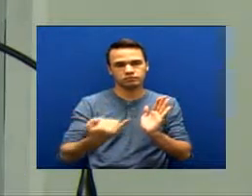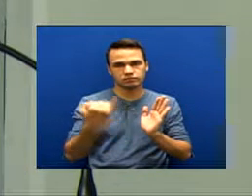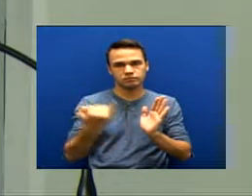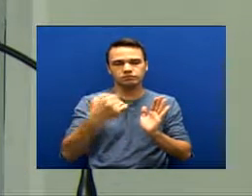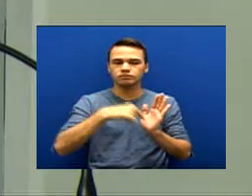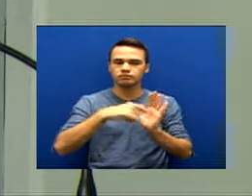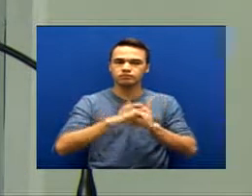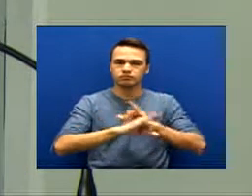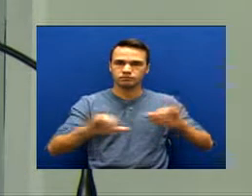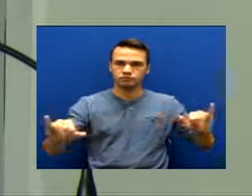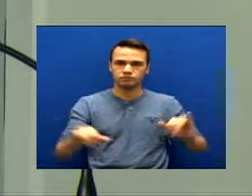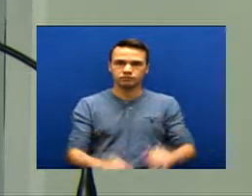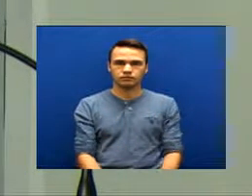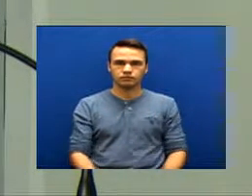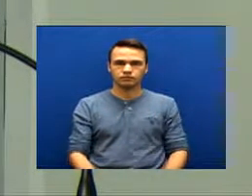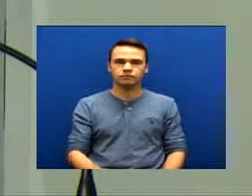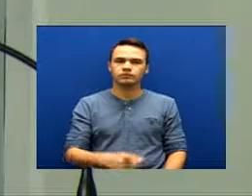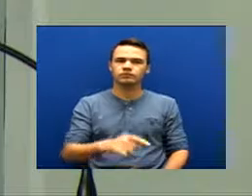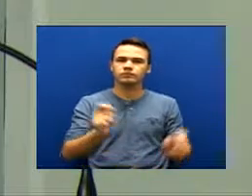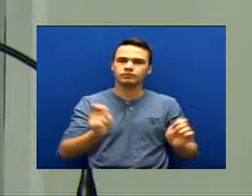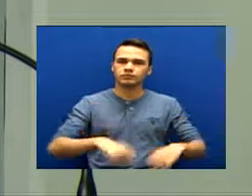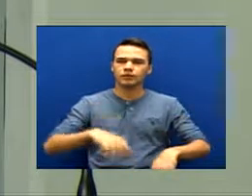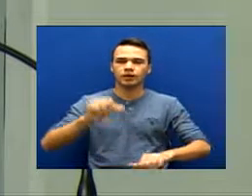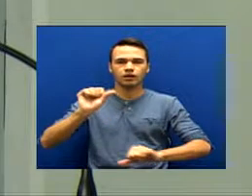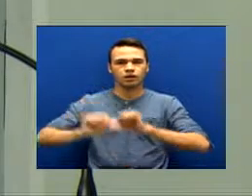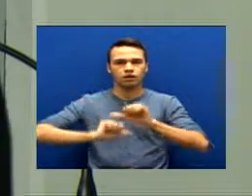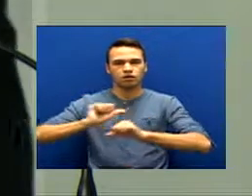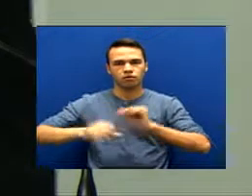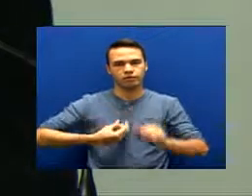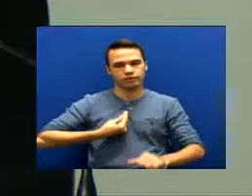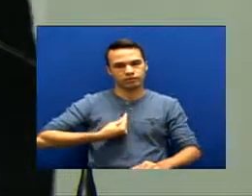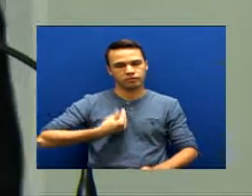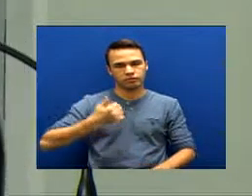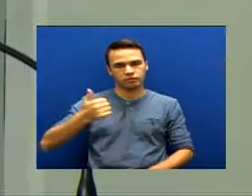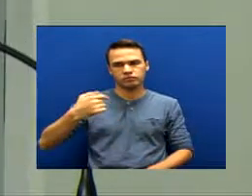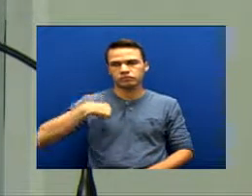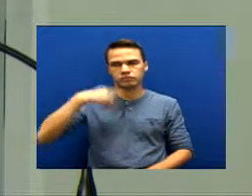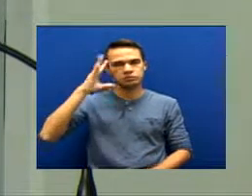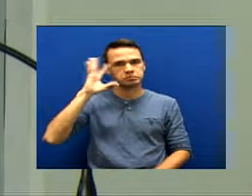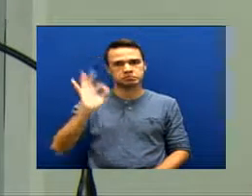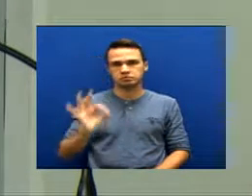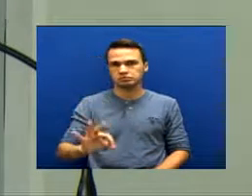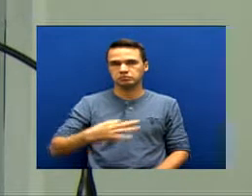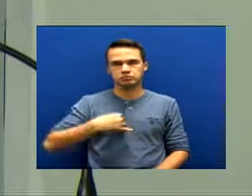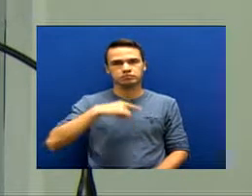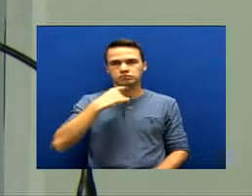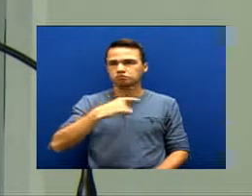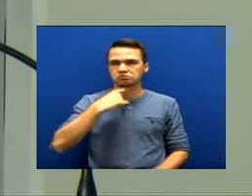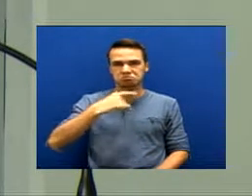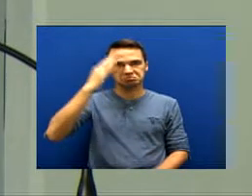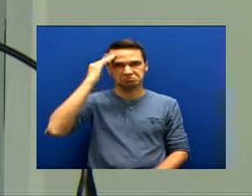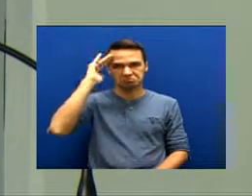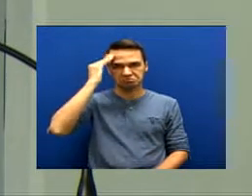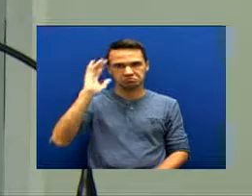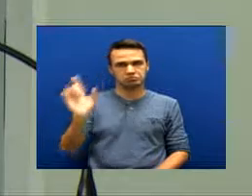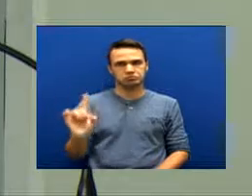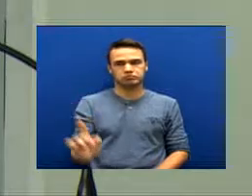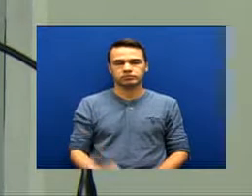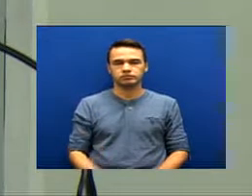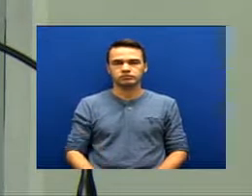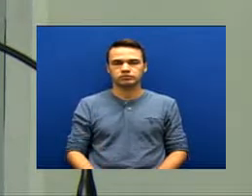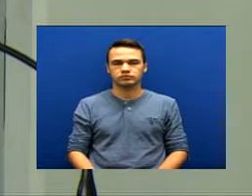aflijam. Porque o Senhor dos Exércitos está conosco. O Deus de Jacó é o nosso refúgio.